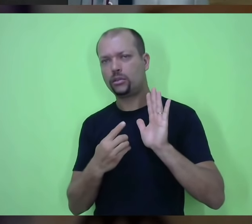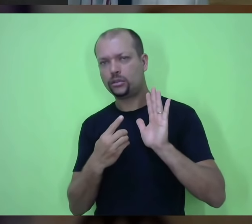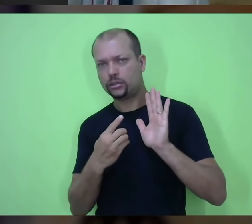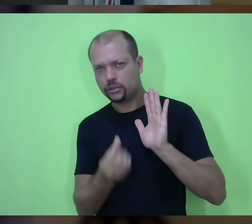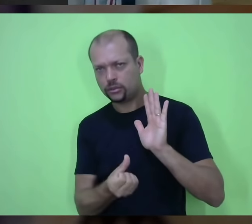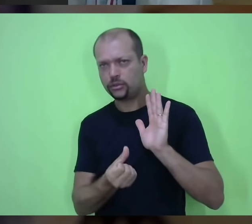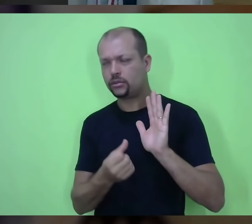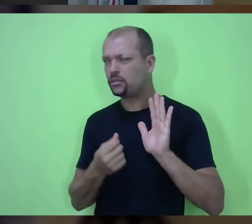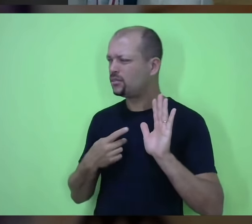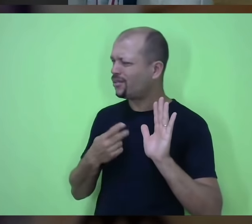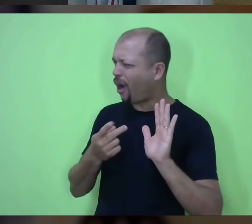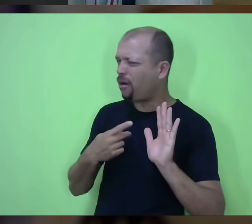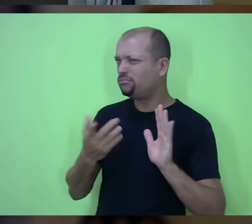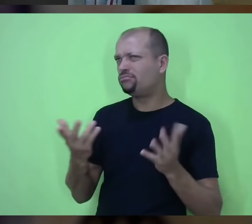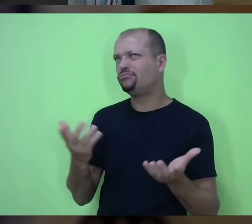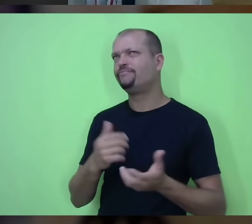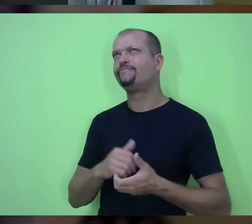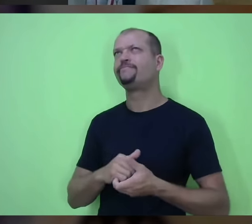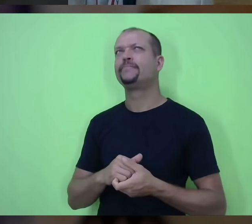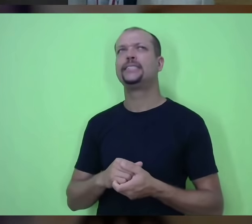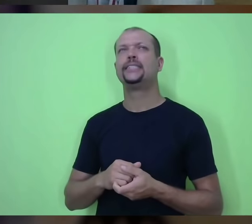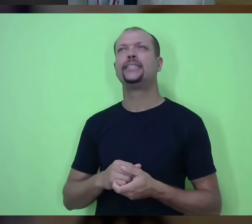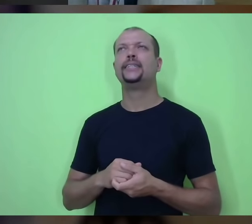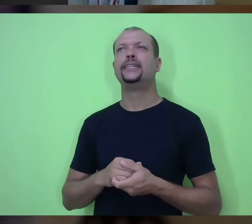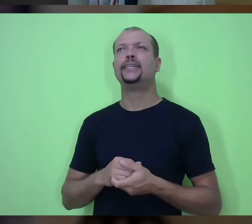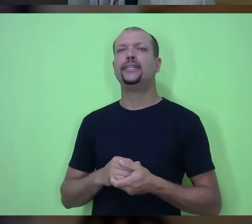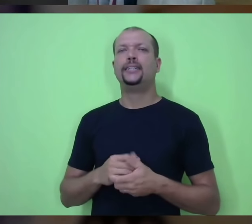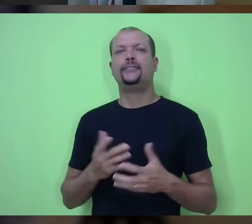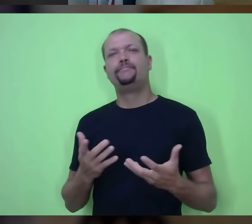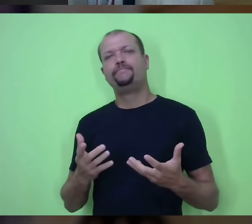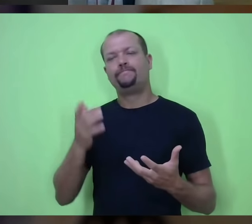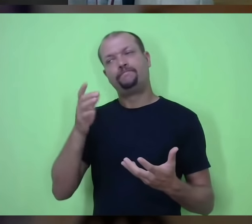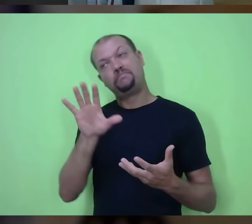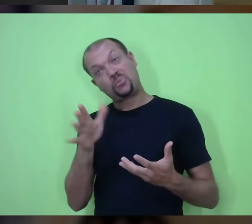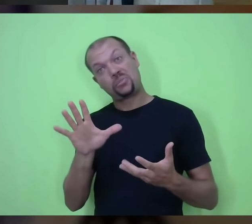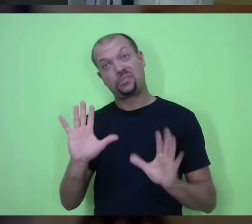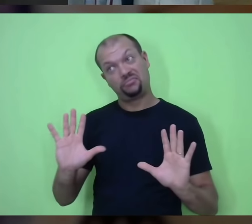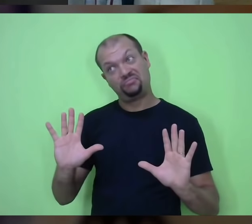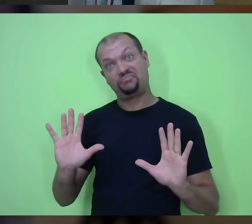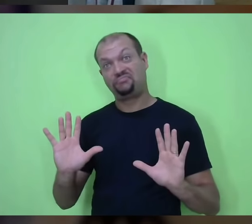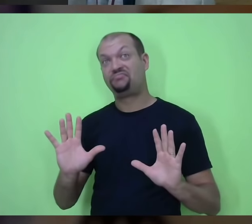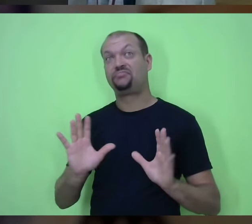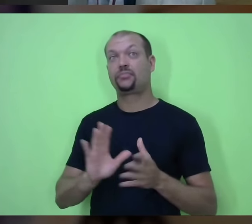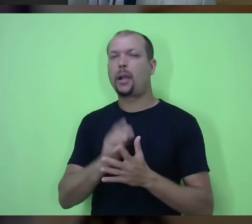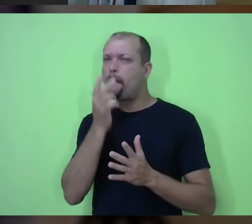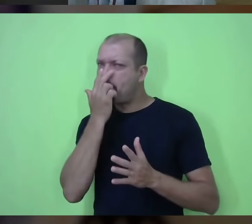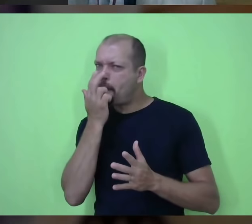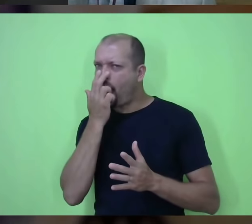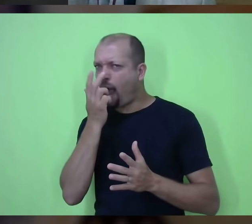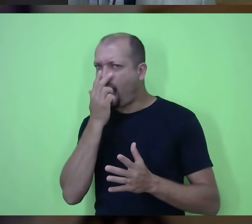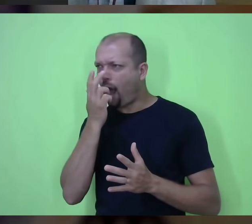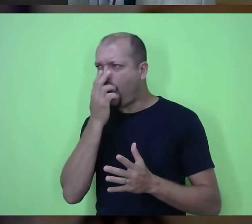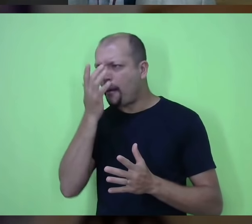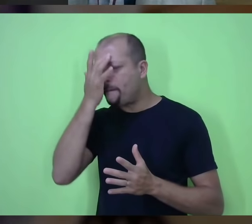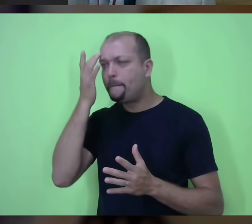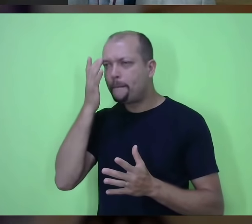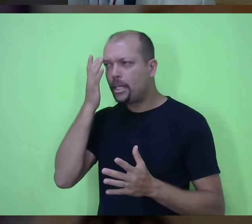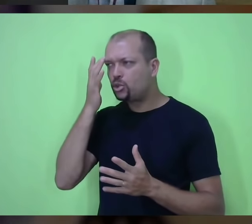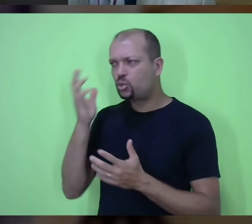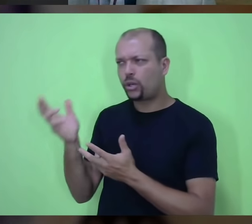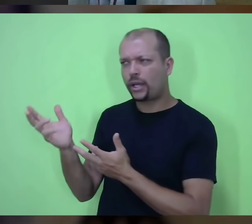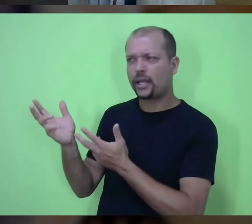16? Será que nós somos, pelo menos em parte, parecidos com alguém que